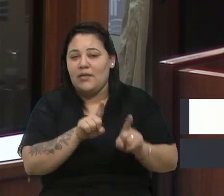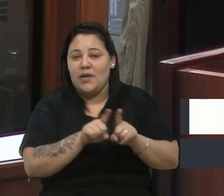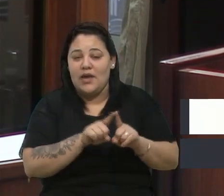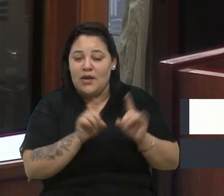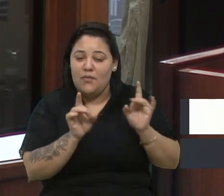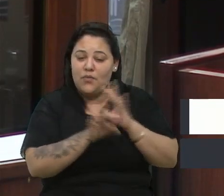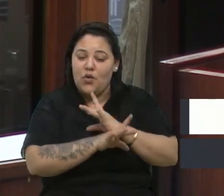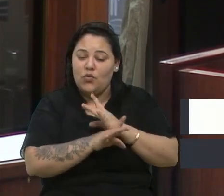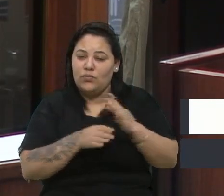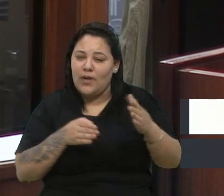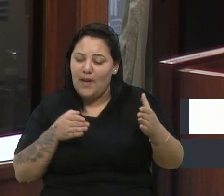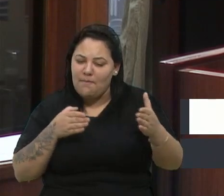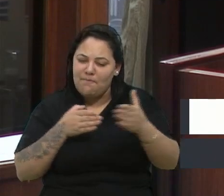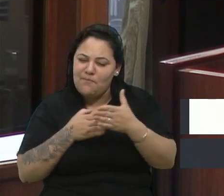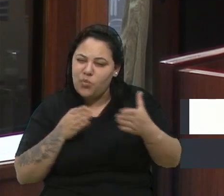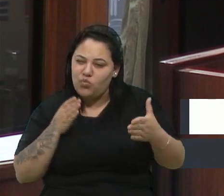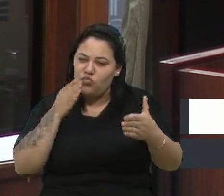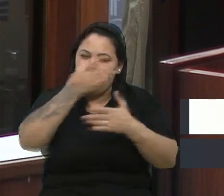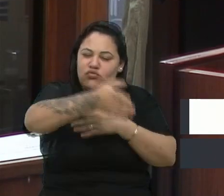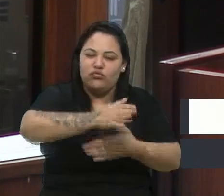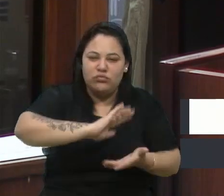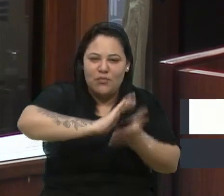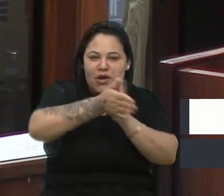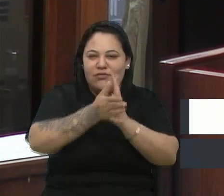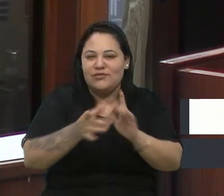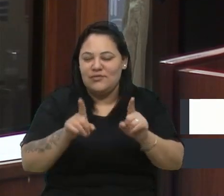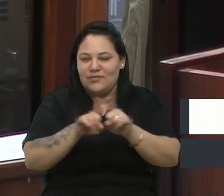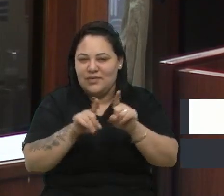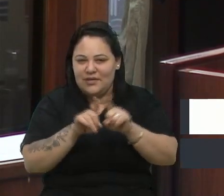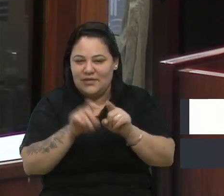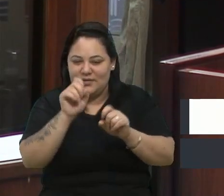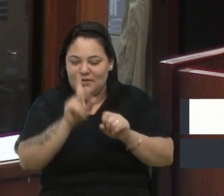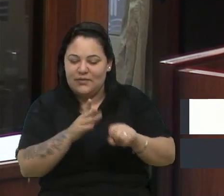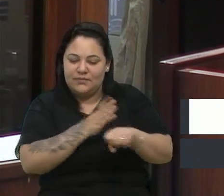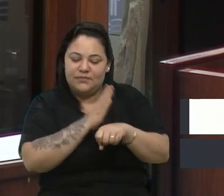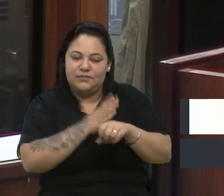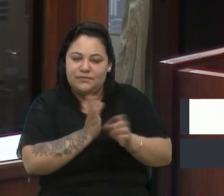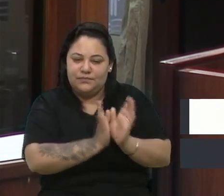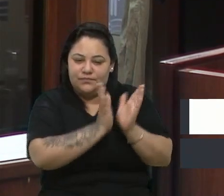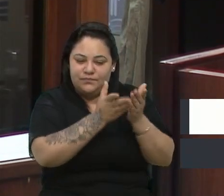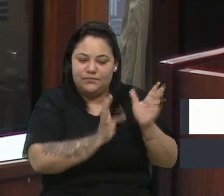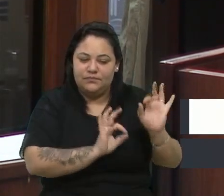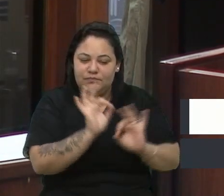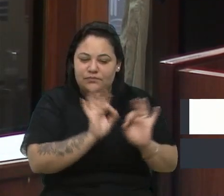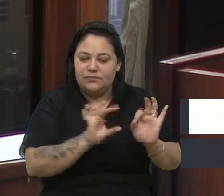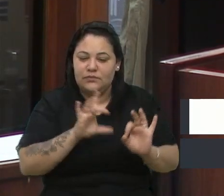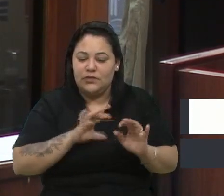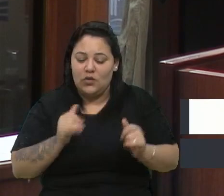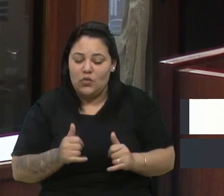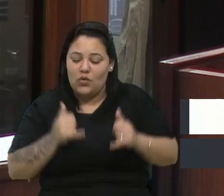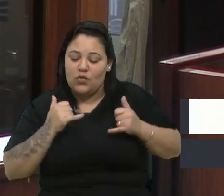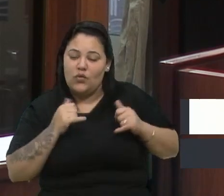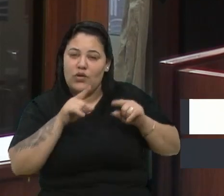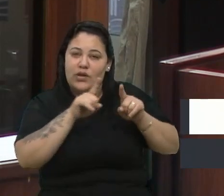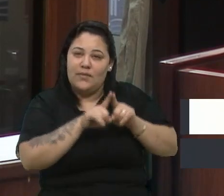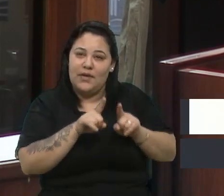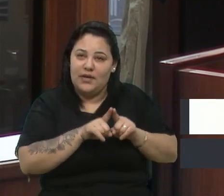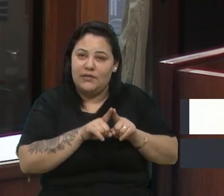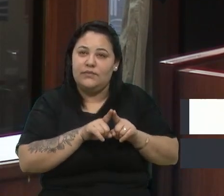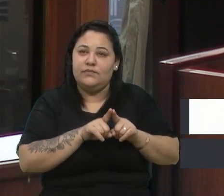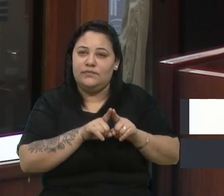romper barreiras do preconceito, os integrantes da comissão organizadora têm o orgulho de terem saído